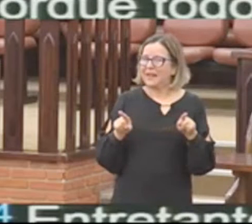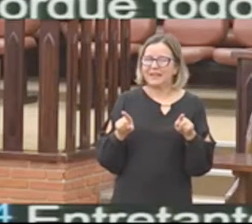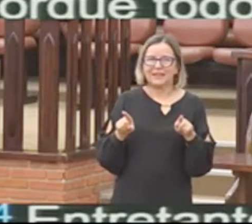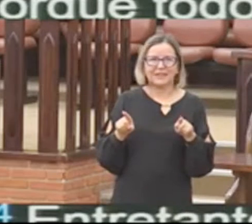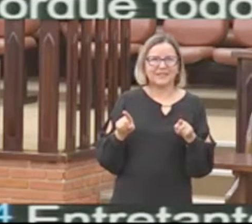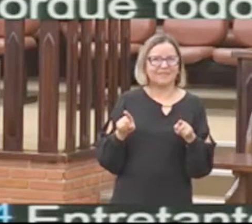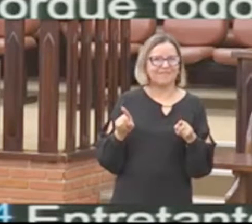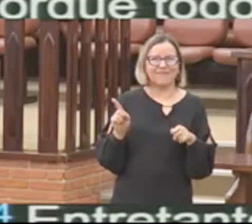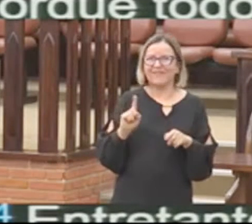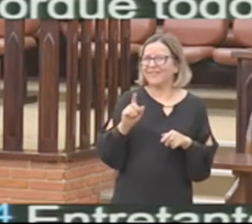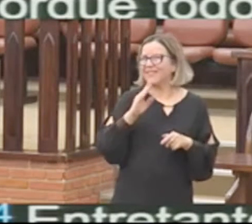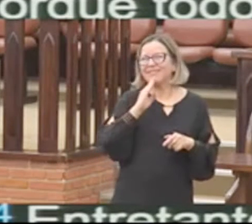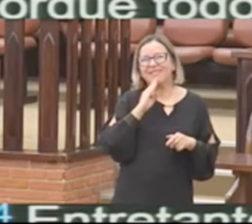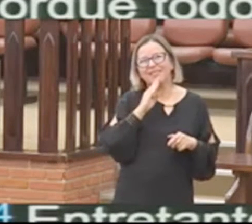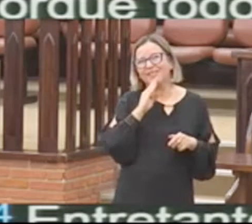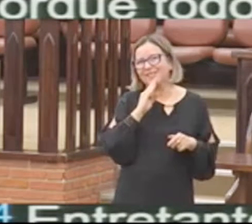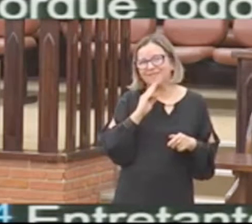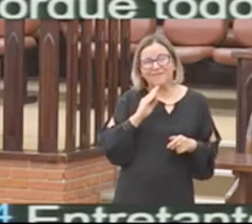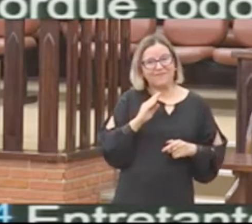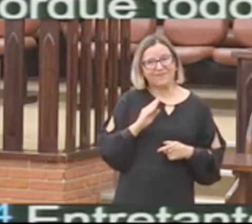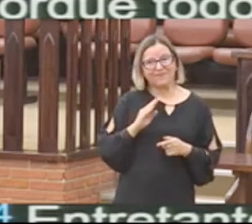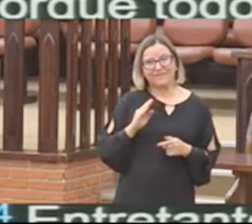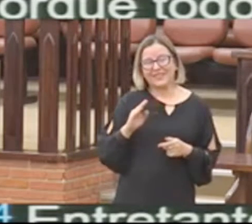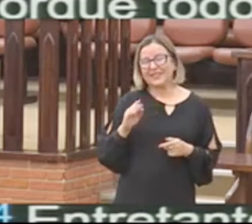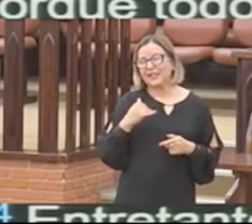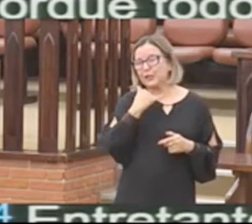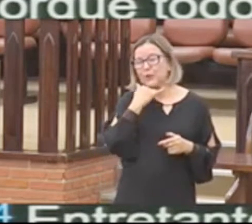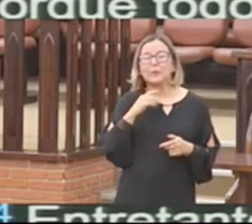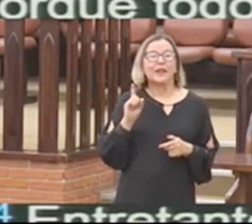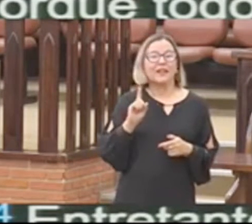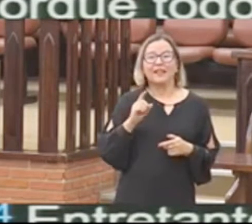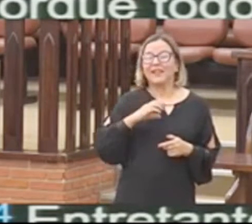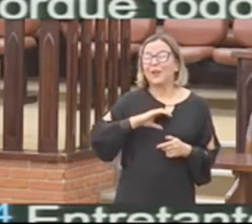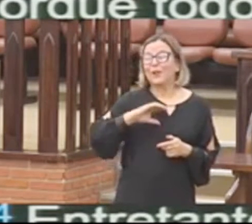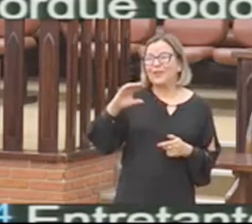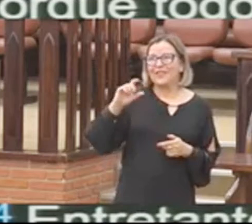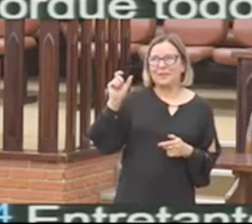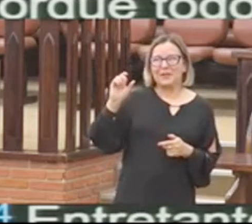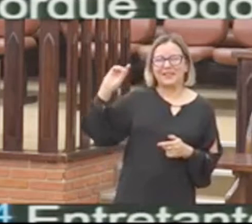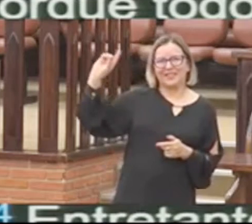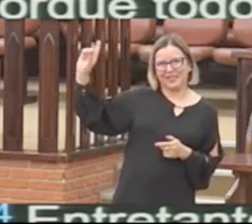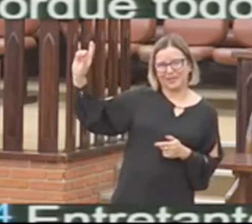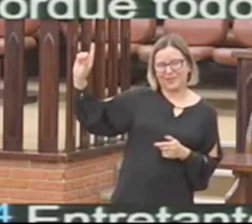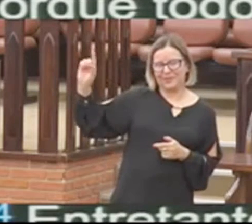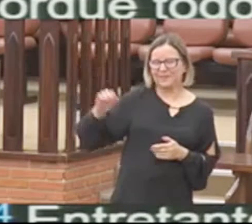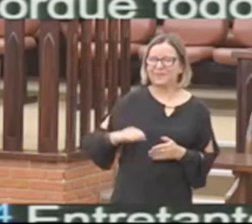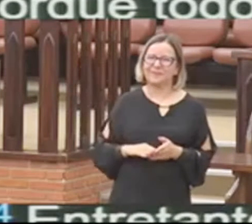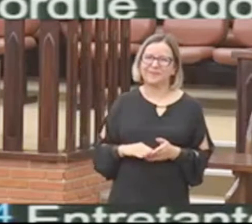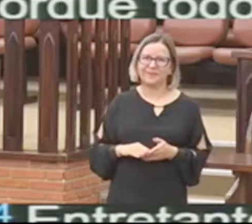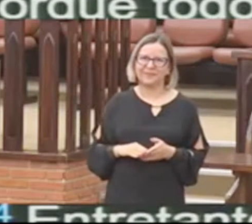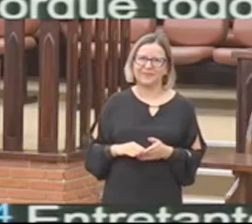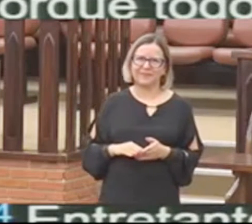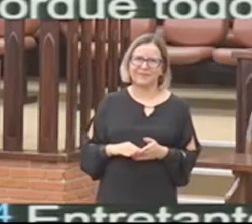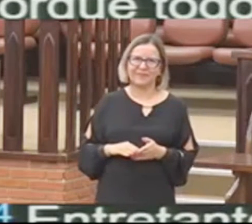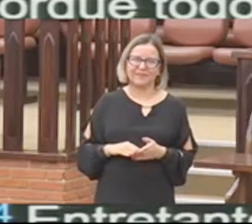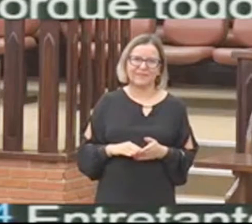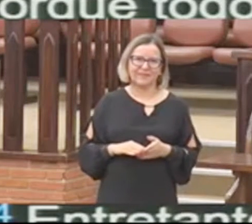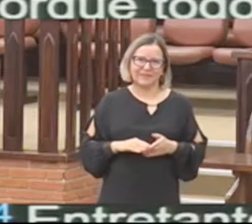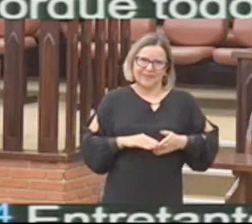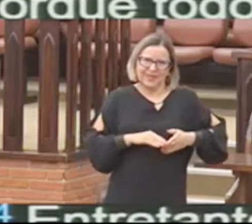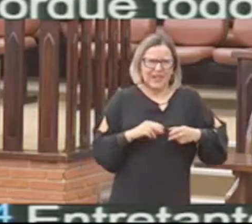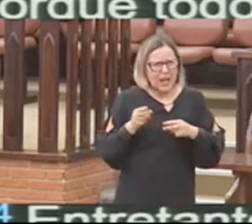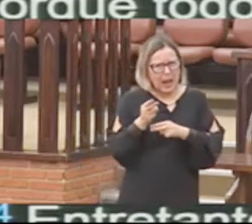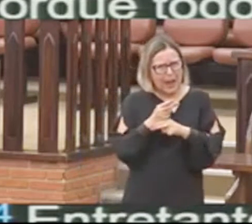O ser humano, ele entra na internet, abre o site do Google, digita algumas coisas, aí